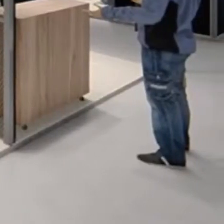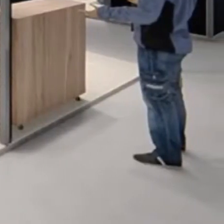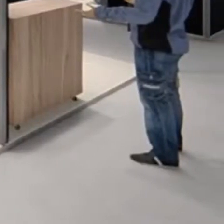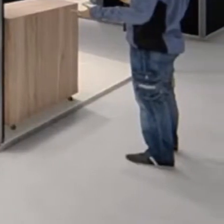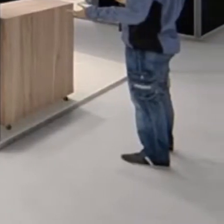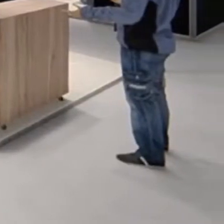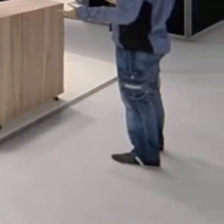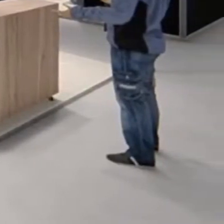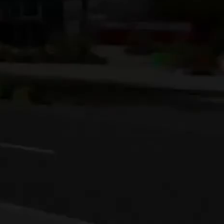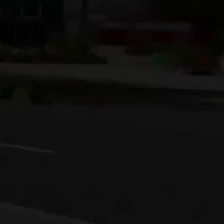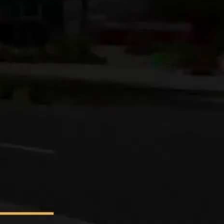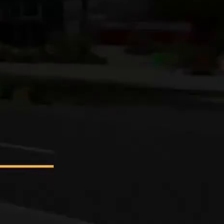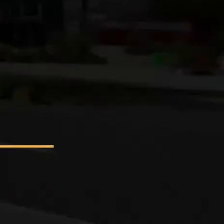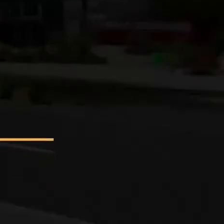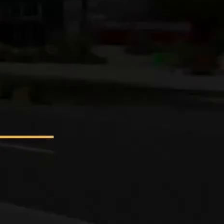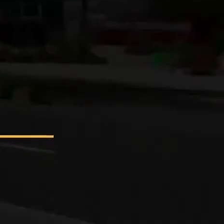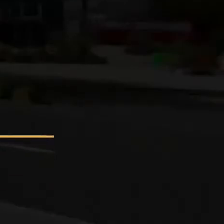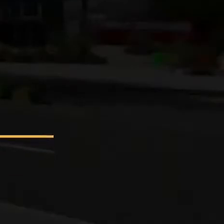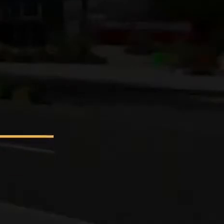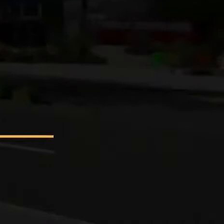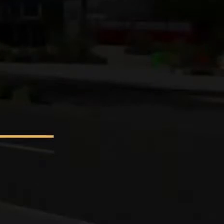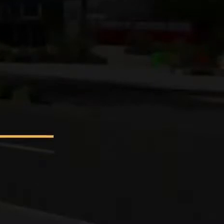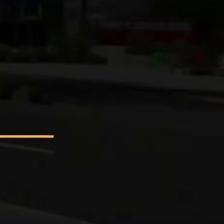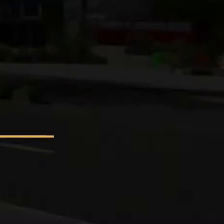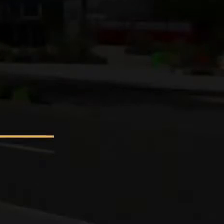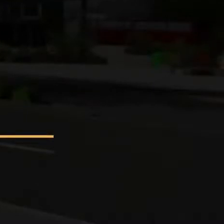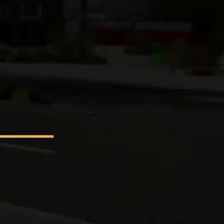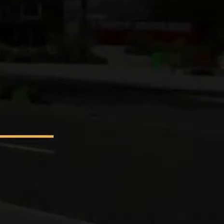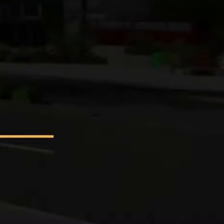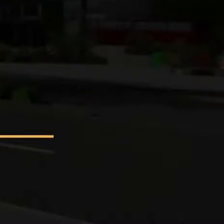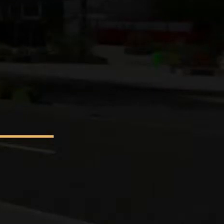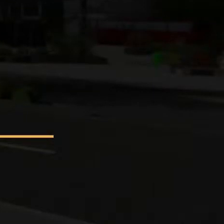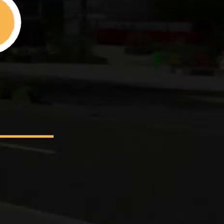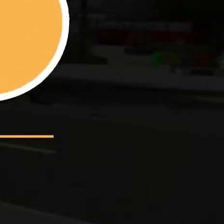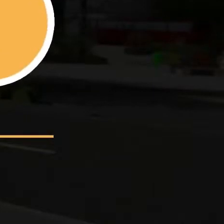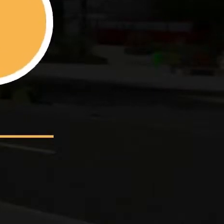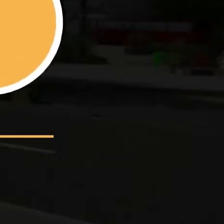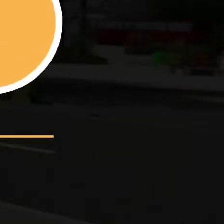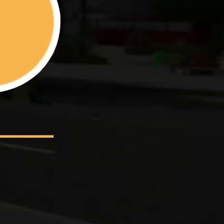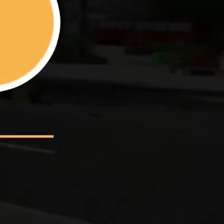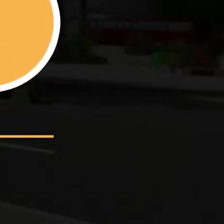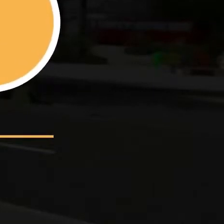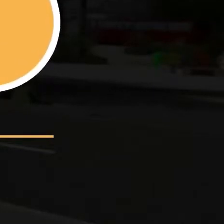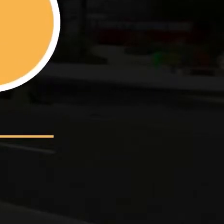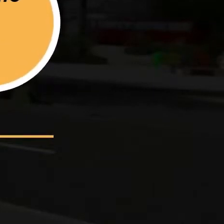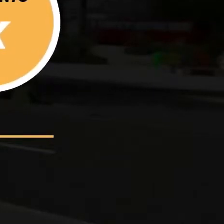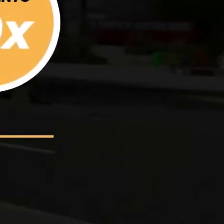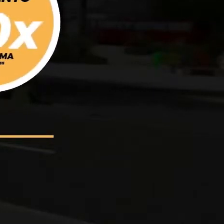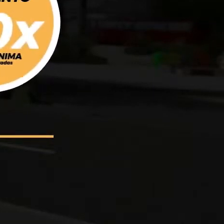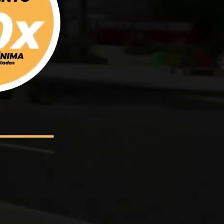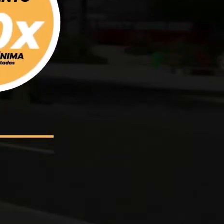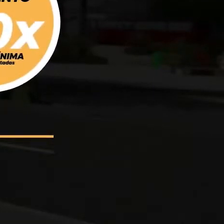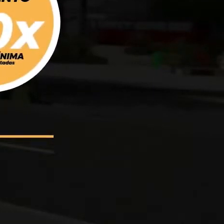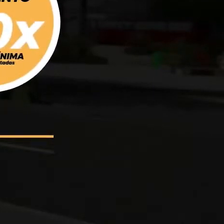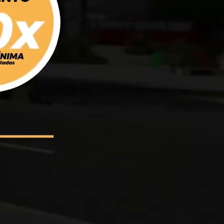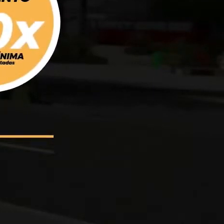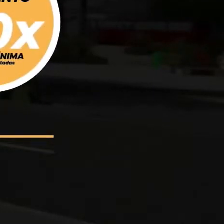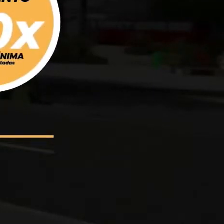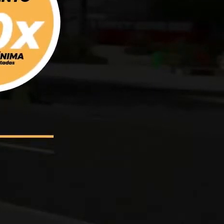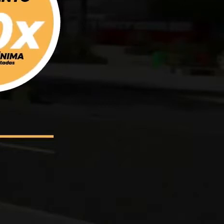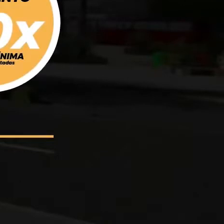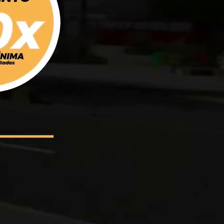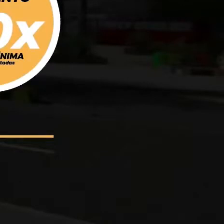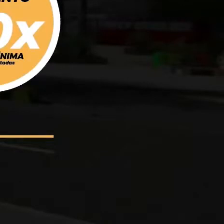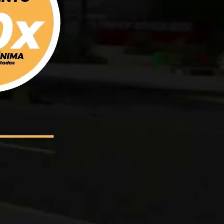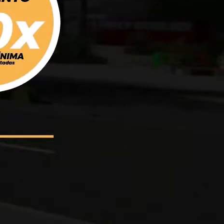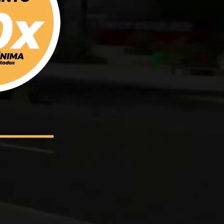lojas, boxes e quiosques para você investir. Parcelas a partir de 315 mensais. Parcelamos em até 100 vezes. Não perca tempo e